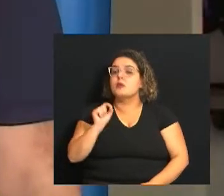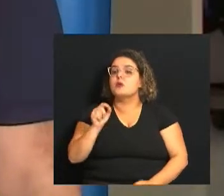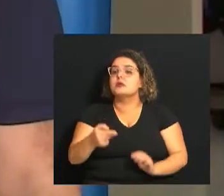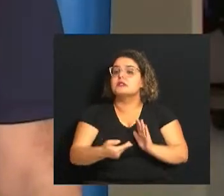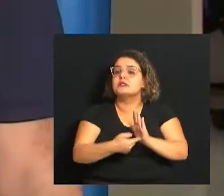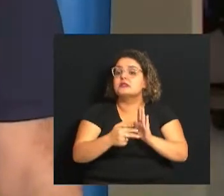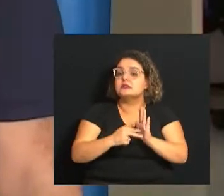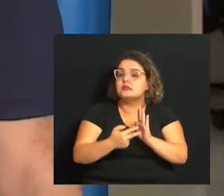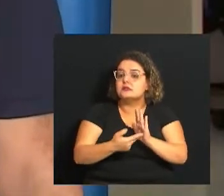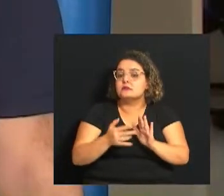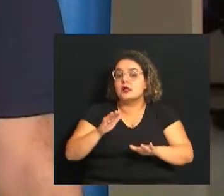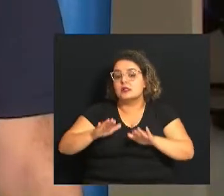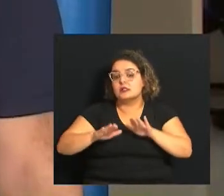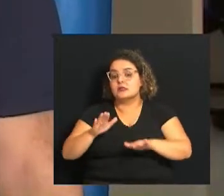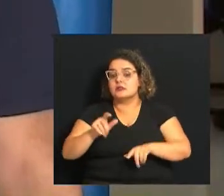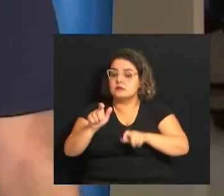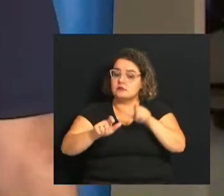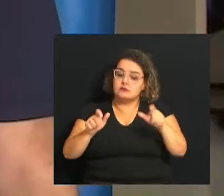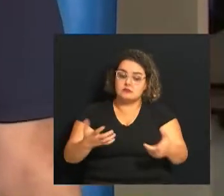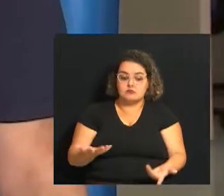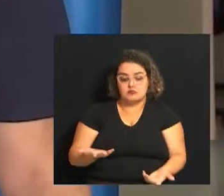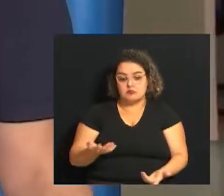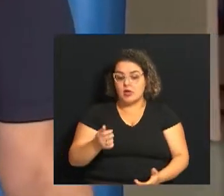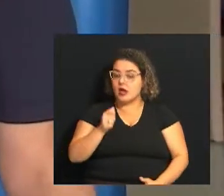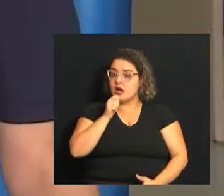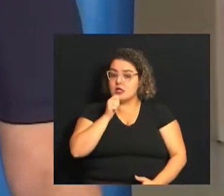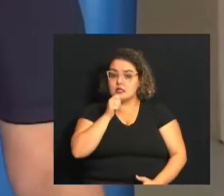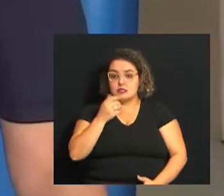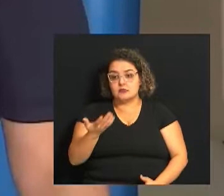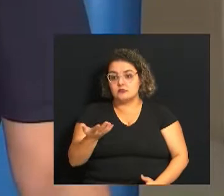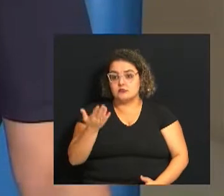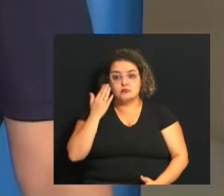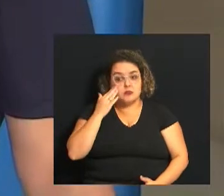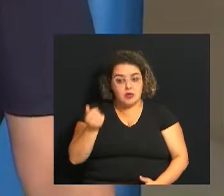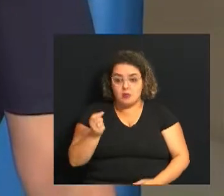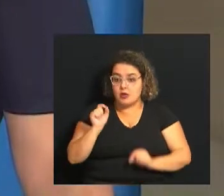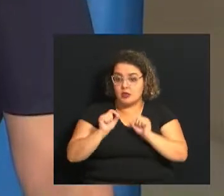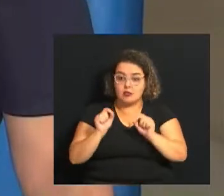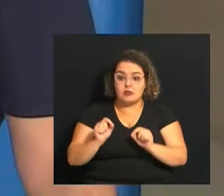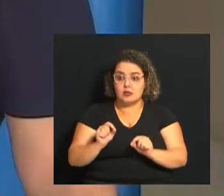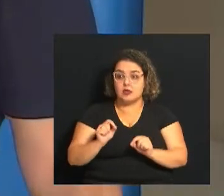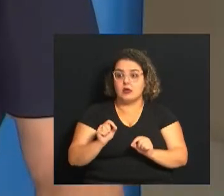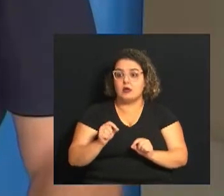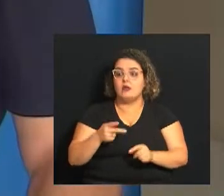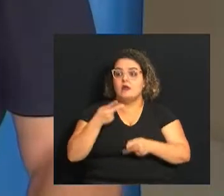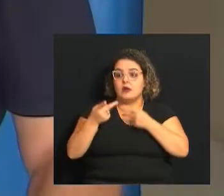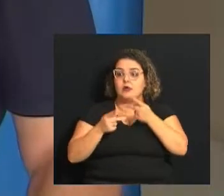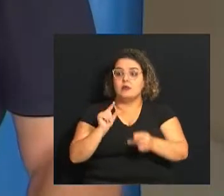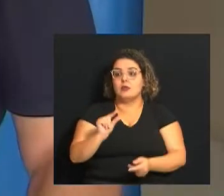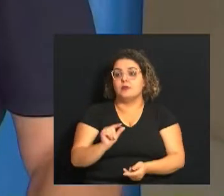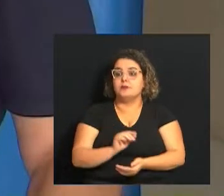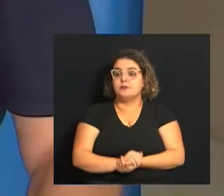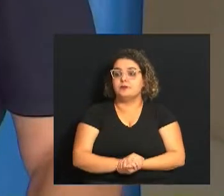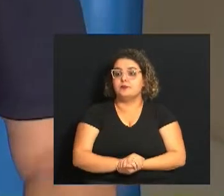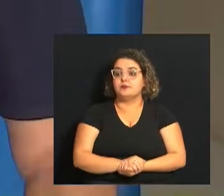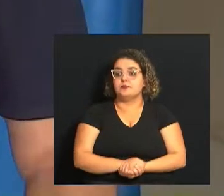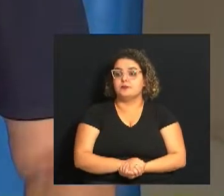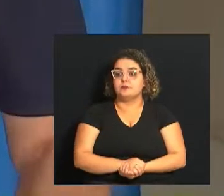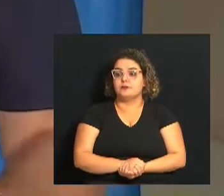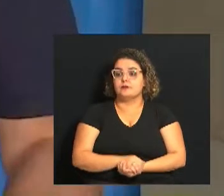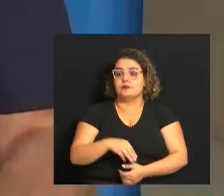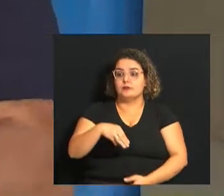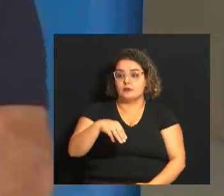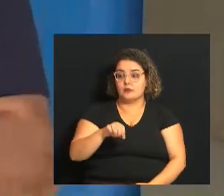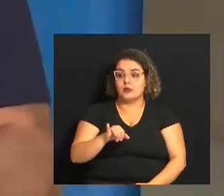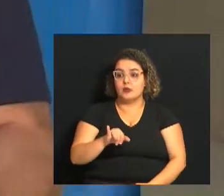Sempre, talvez tenha alguém que ainda não esteja, né, sabendo direitinho, fale um pouquinho sobre MEI. Vamos lá, o MEI